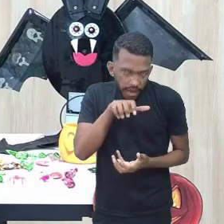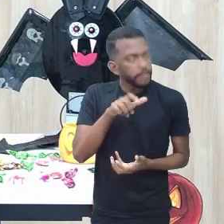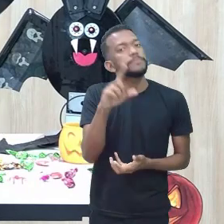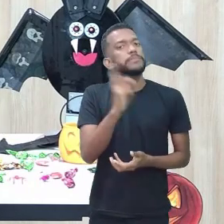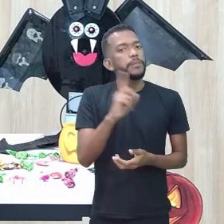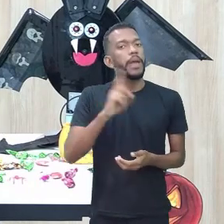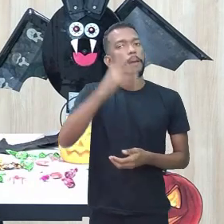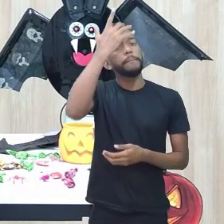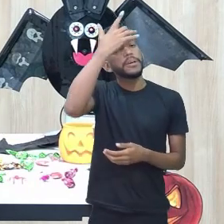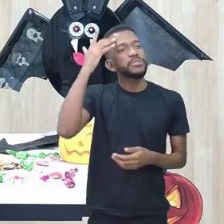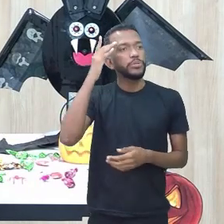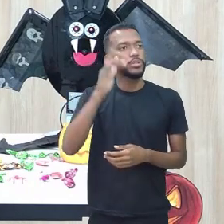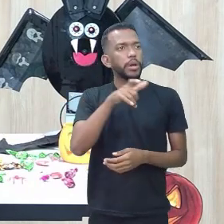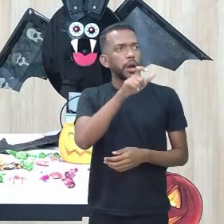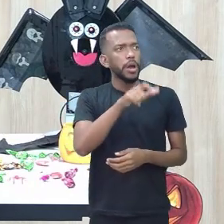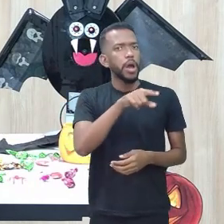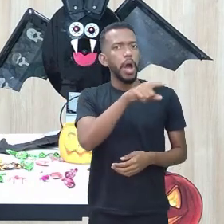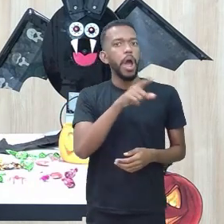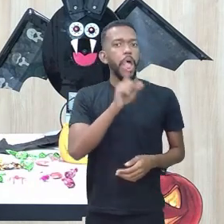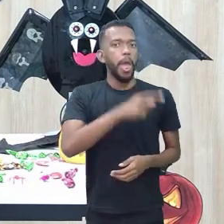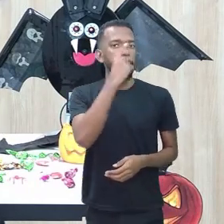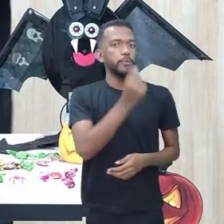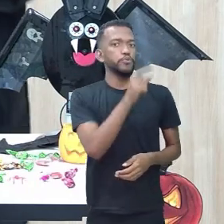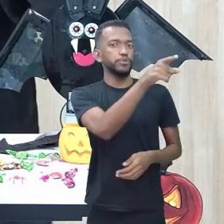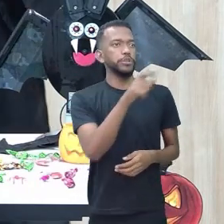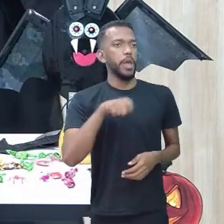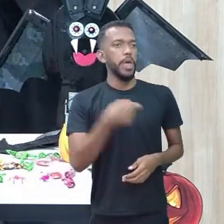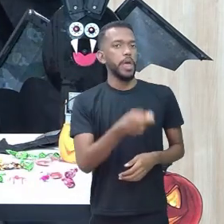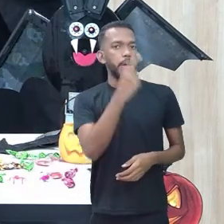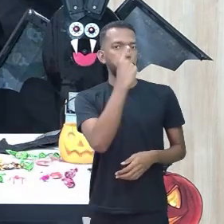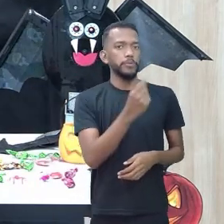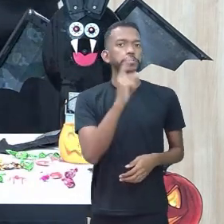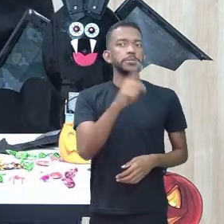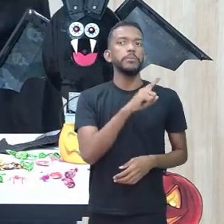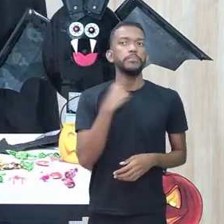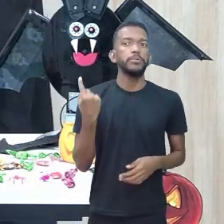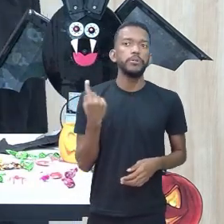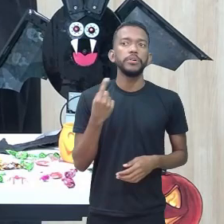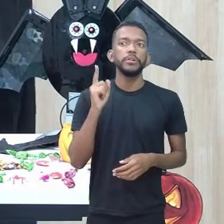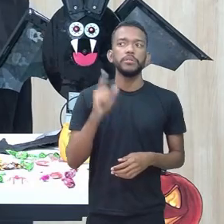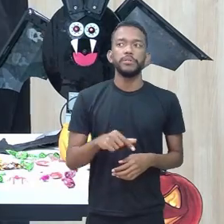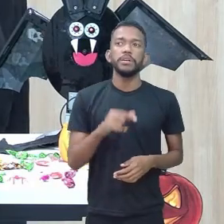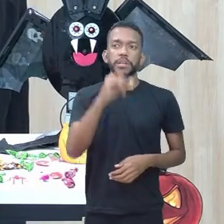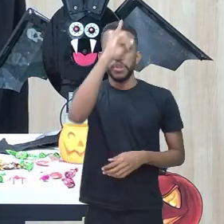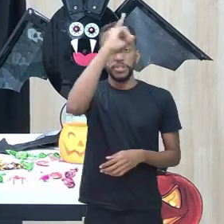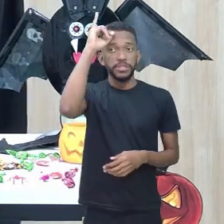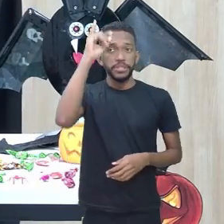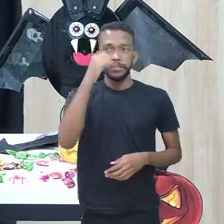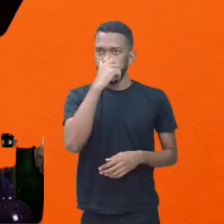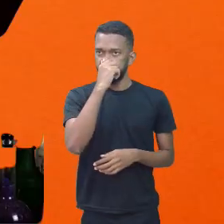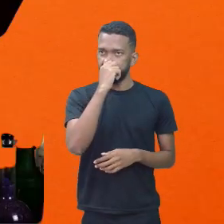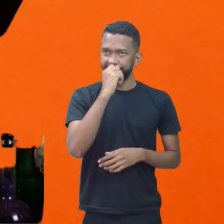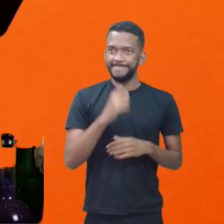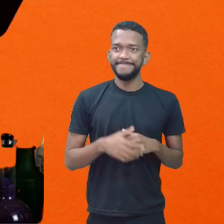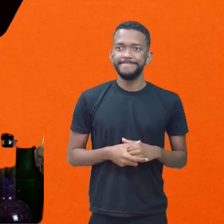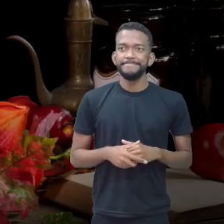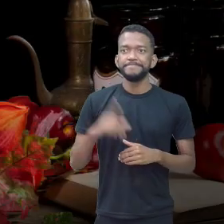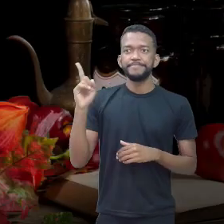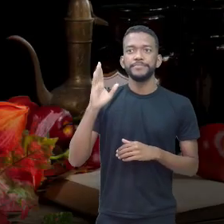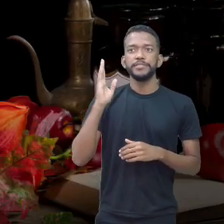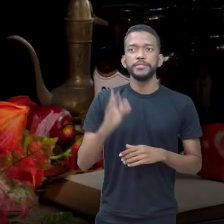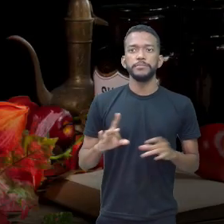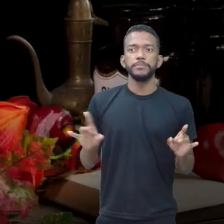longo do tempo foram rotuladas assim, muitas pessoas morreram inocentes até, tá bom? Tá aí a